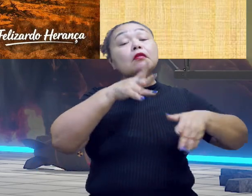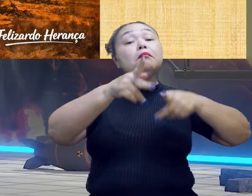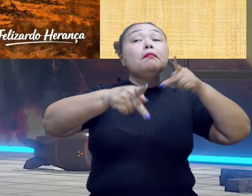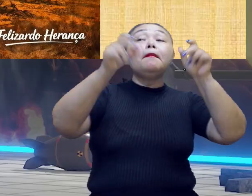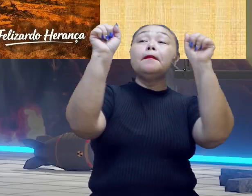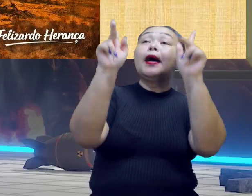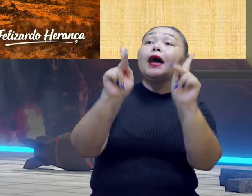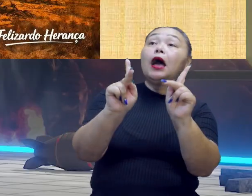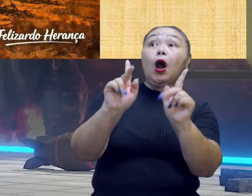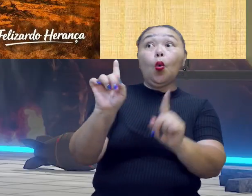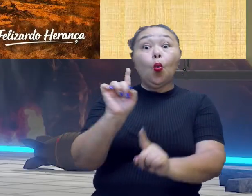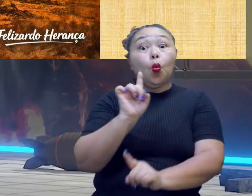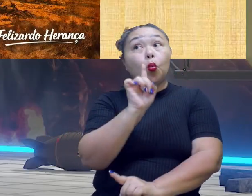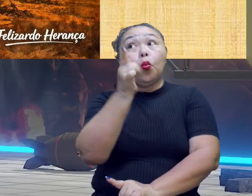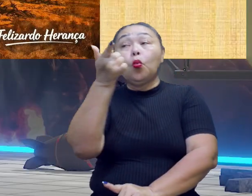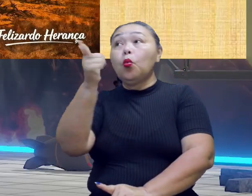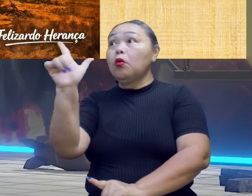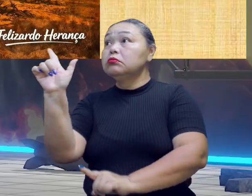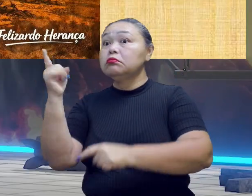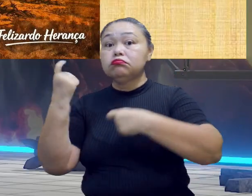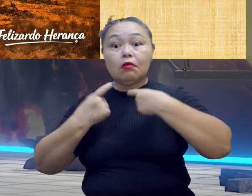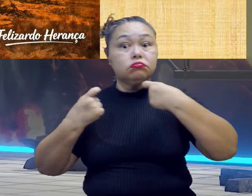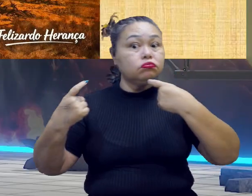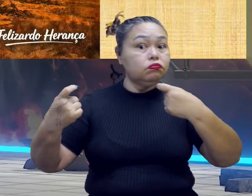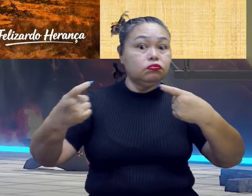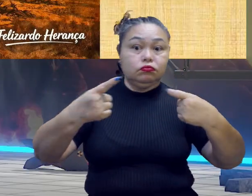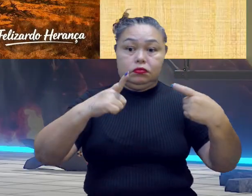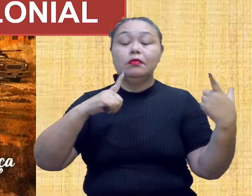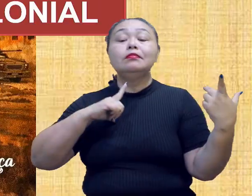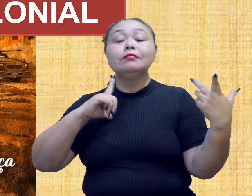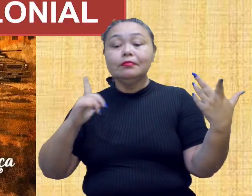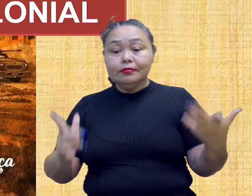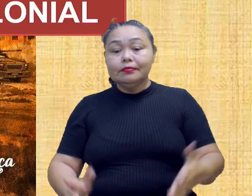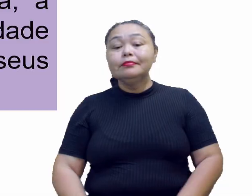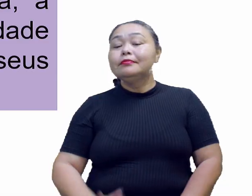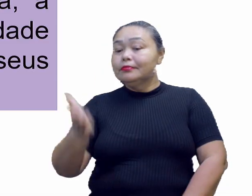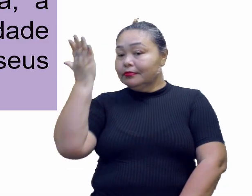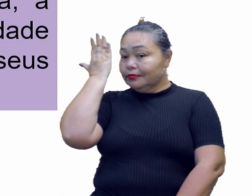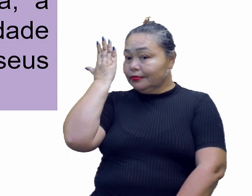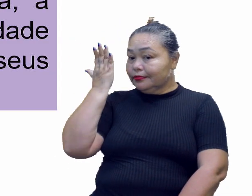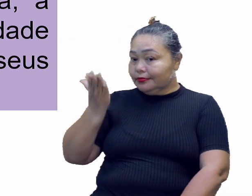pacificamente, mas outros foram através de conflitos. Olhem na tela para vocês.